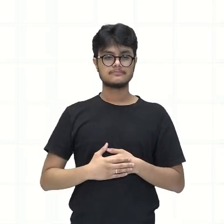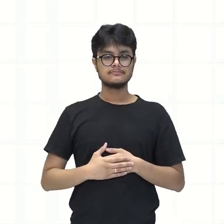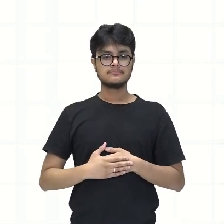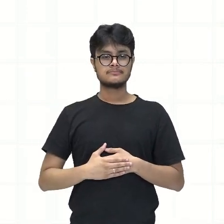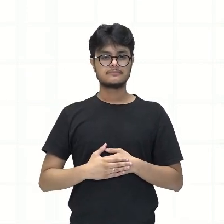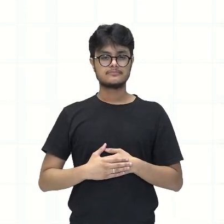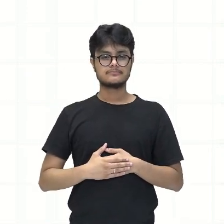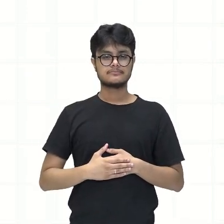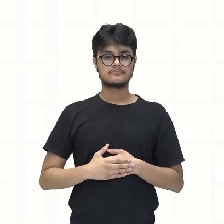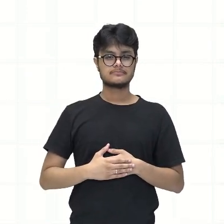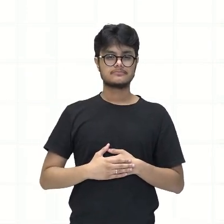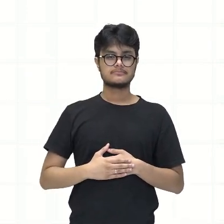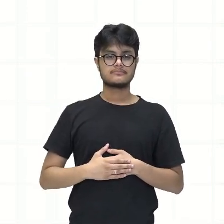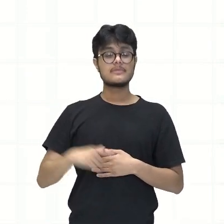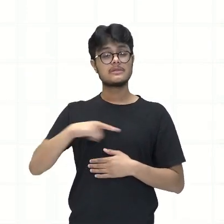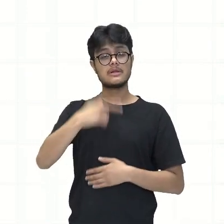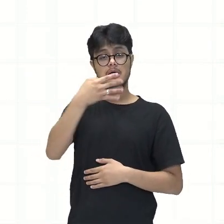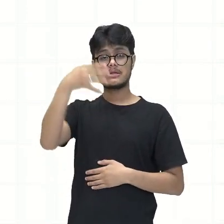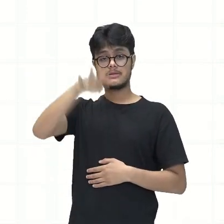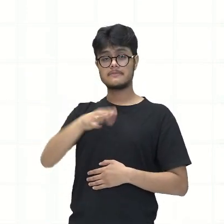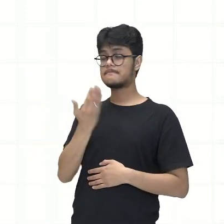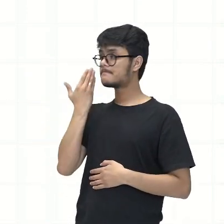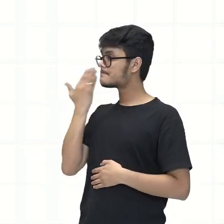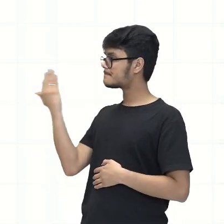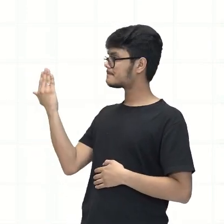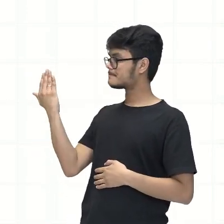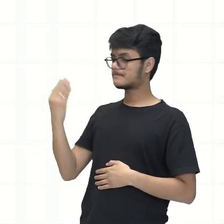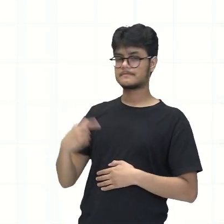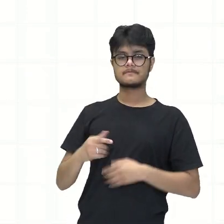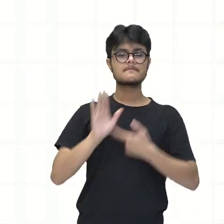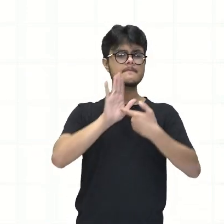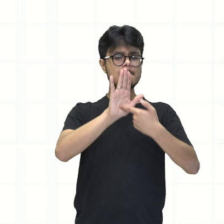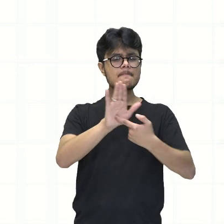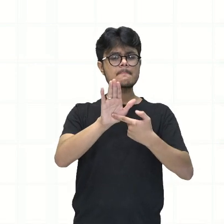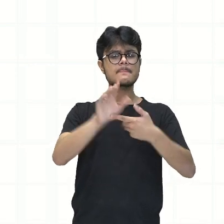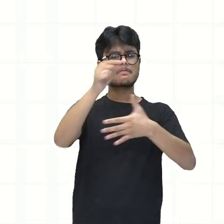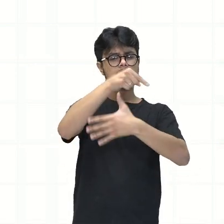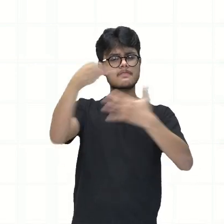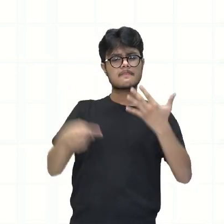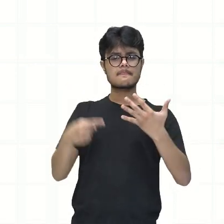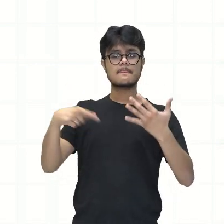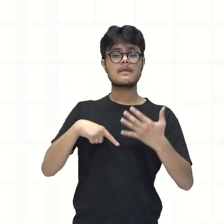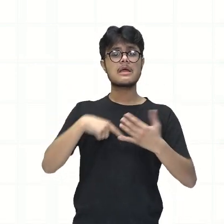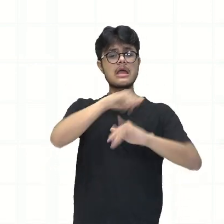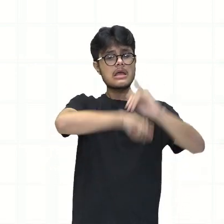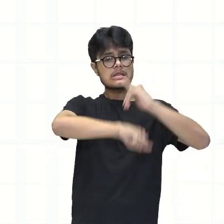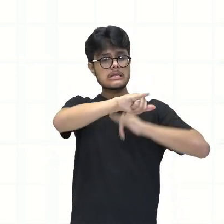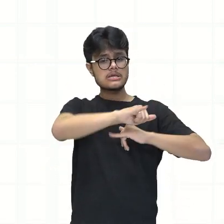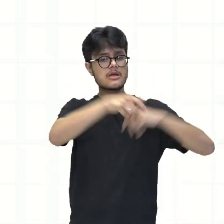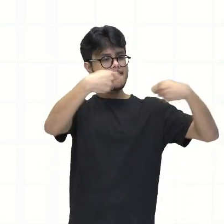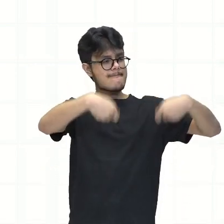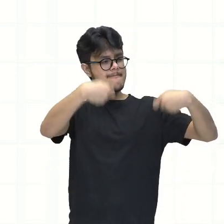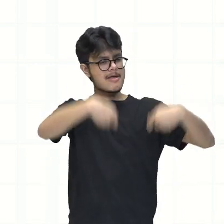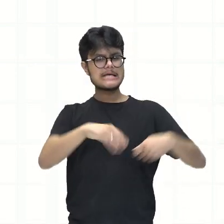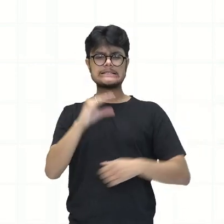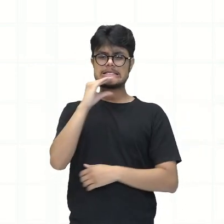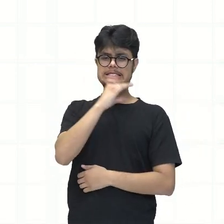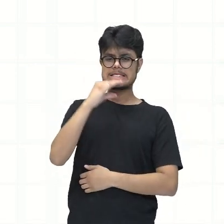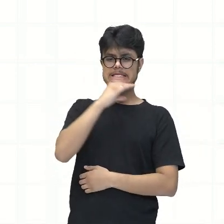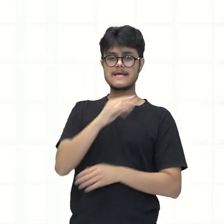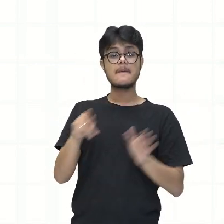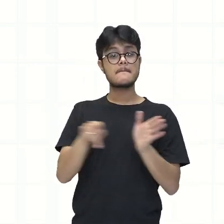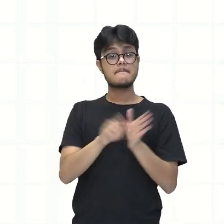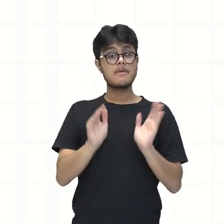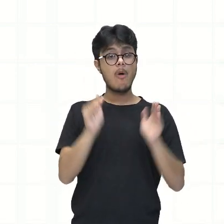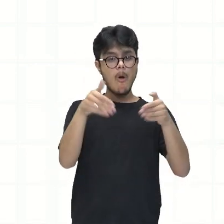Então, aí nós temos essa tabela que mostra a quantidade de calor necessária, que é o calor